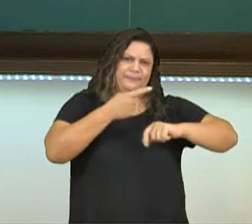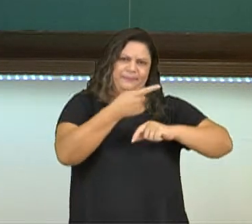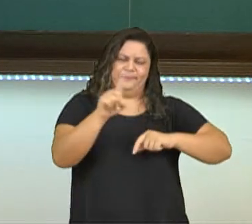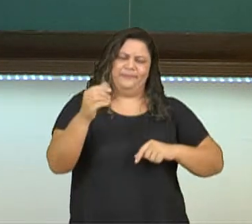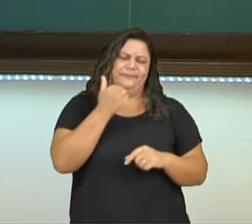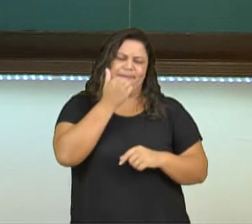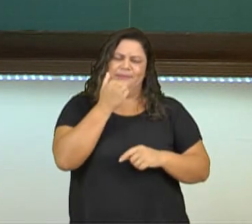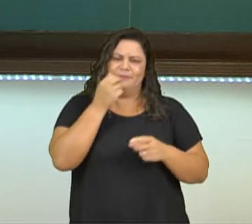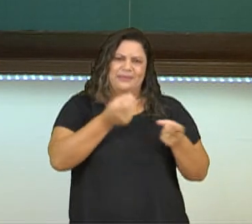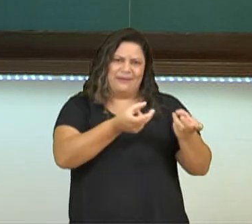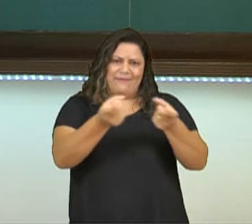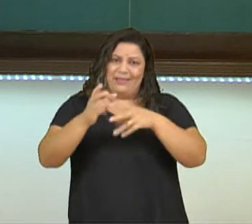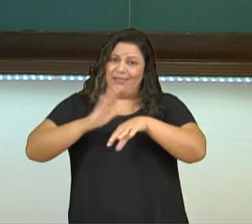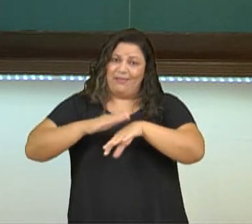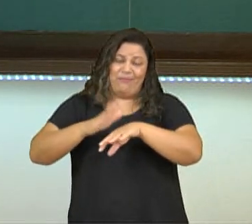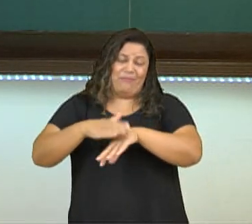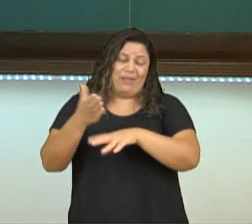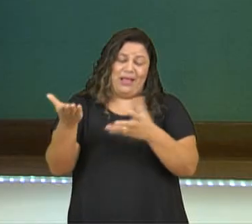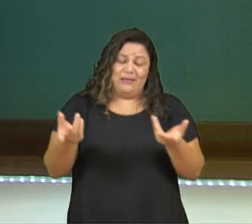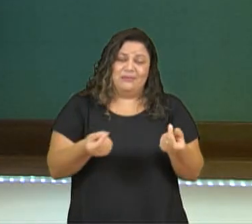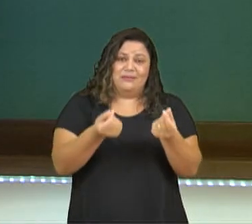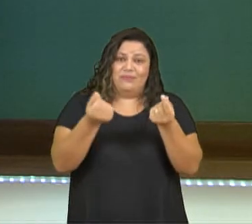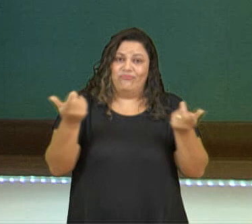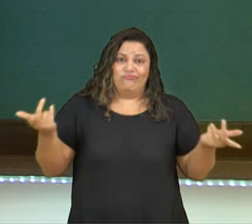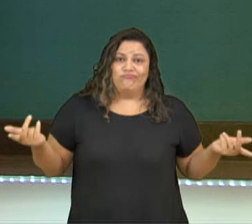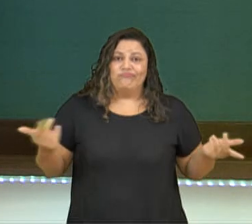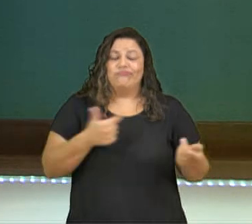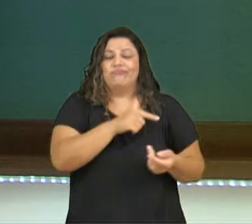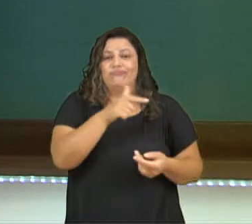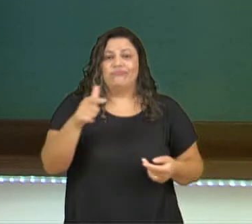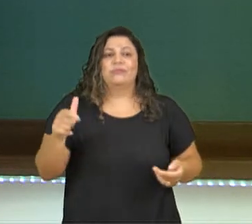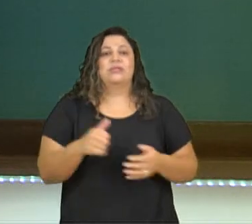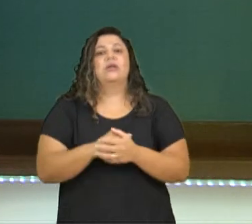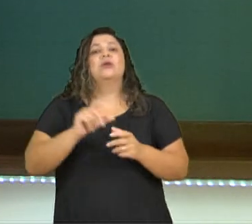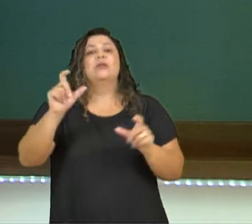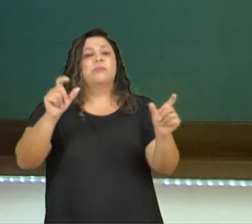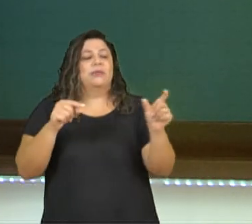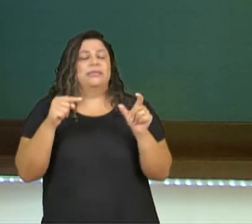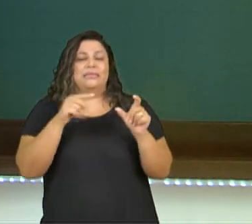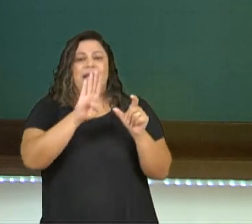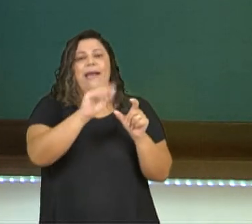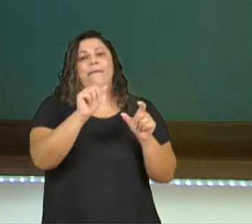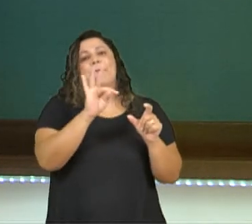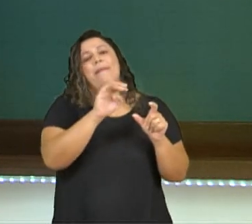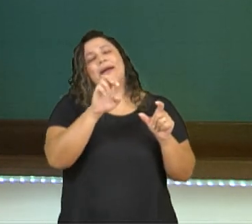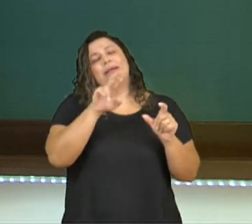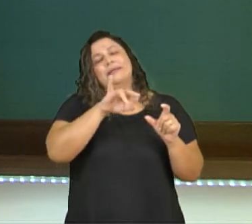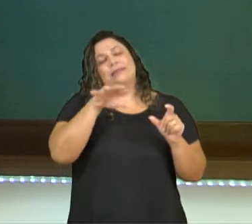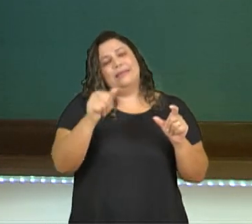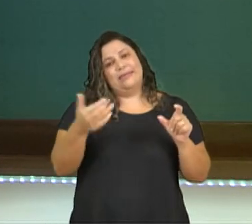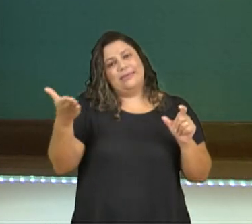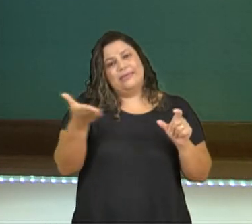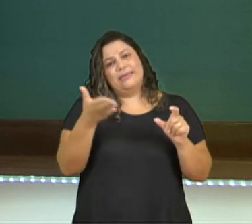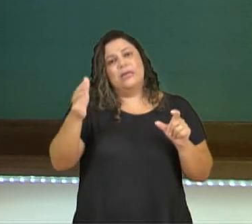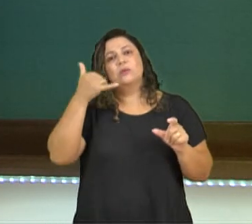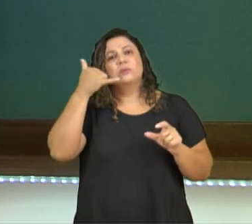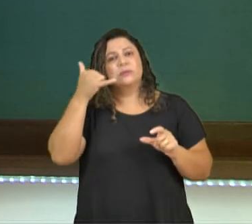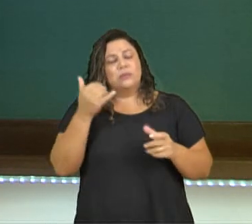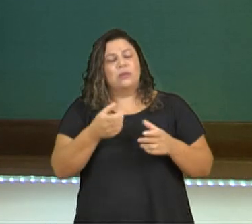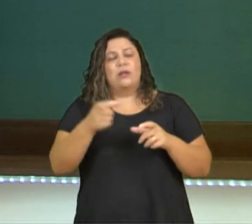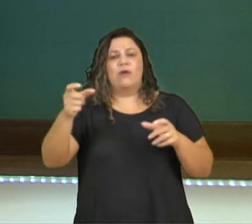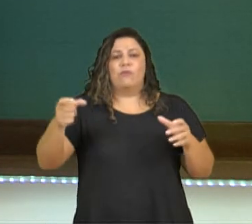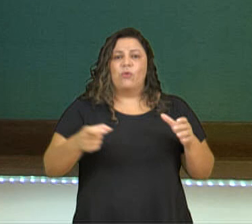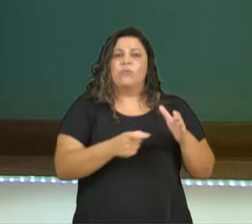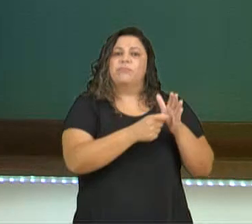vendendo novos aparelhos para você. E um outro exemplo também é o fato da bateria dos aparelhos celulares contemporâneos serem baterias